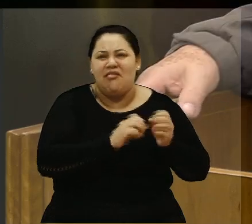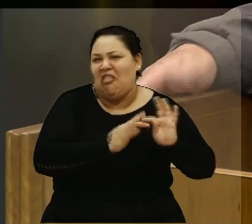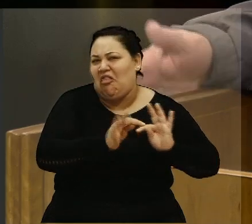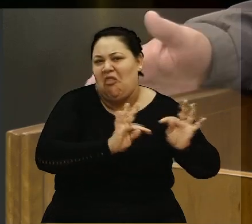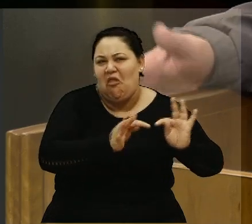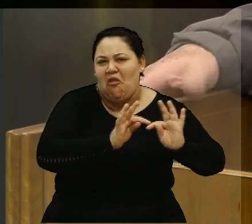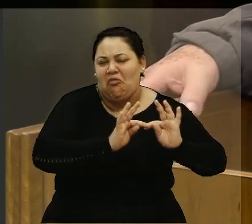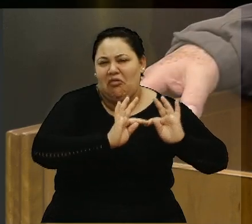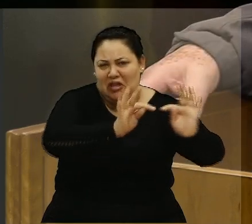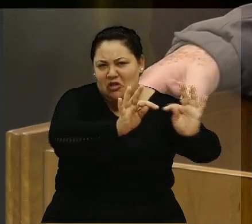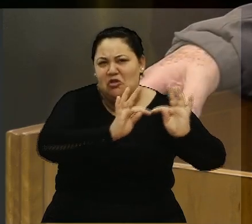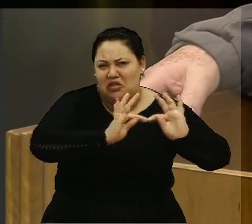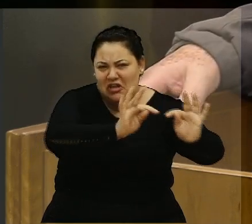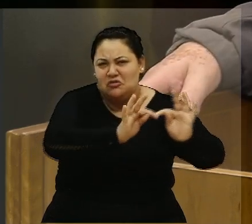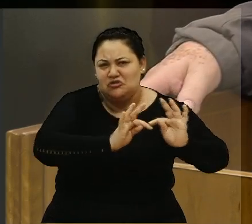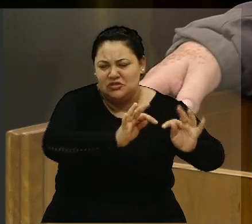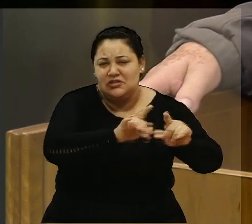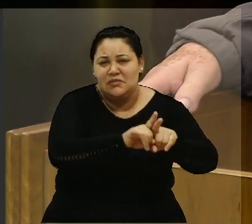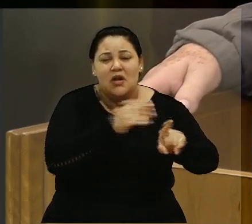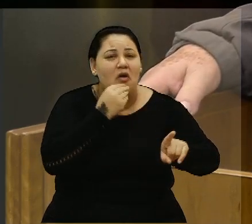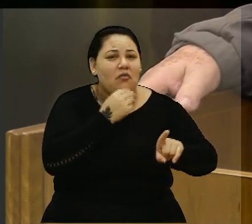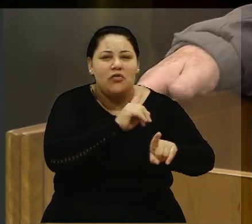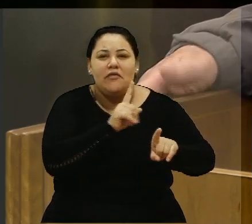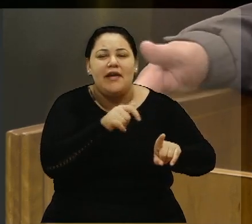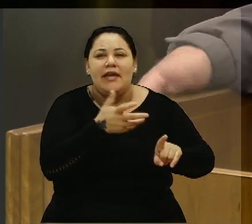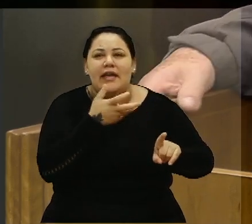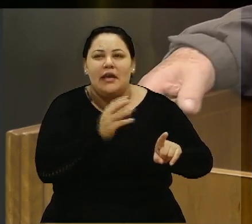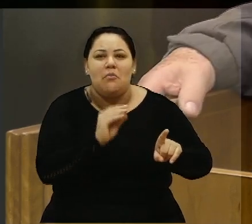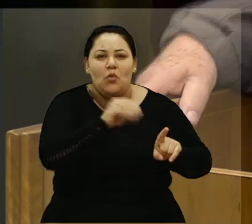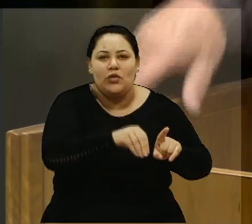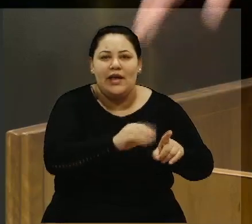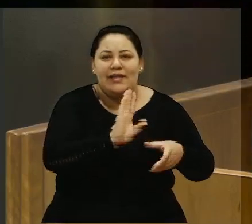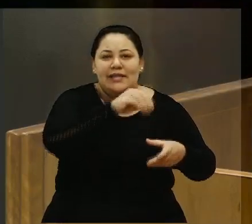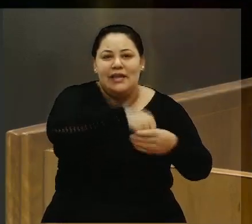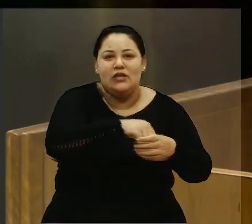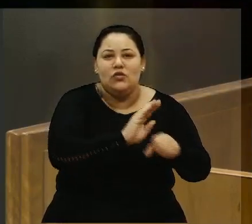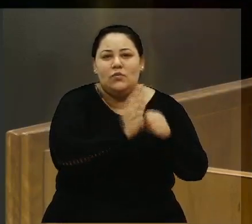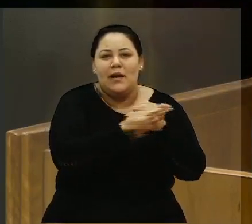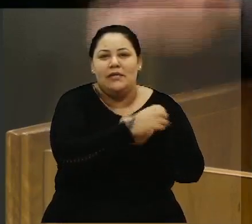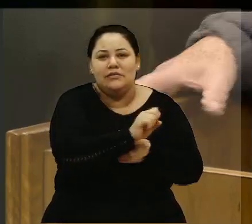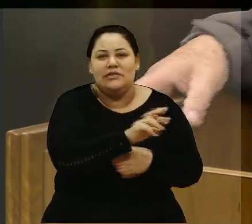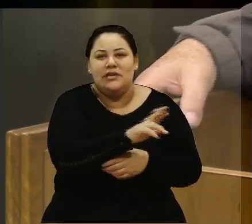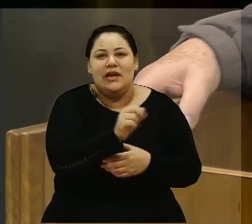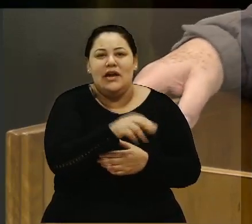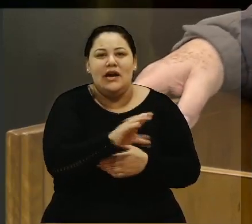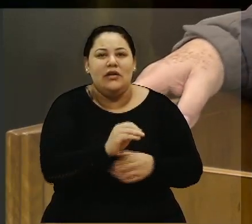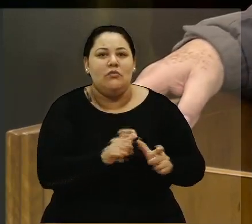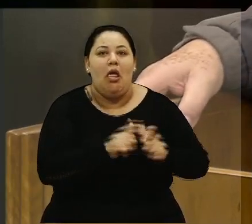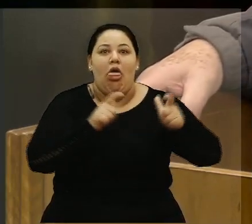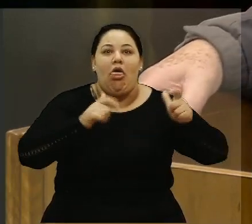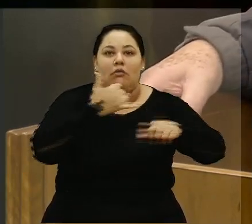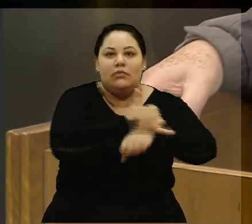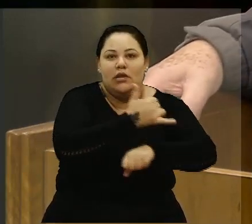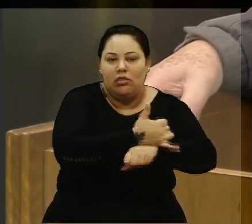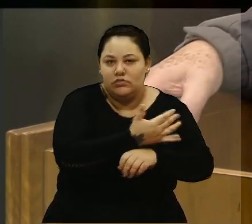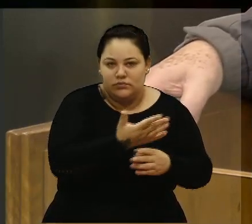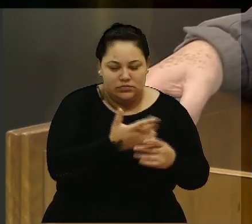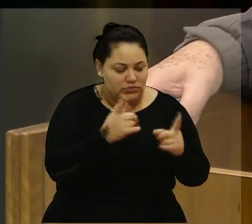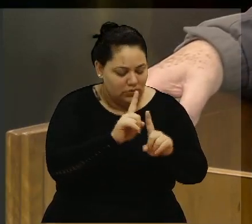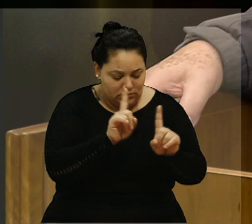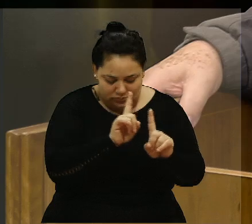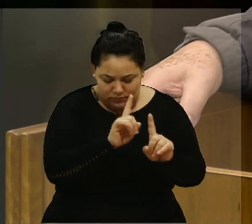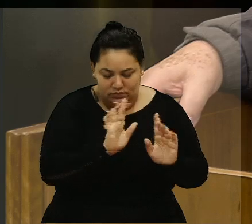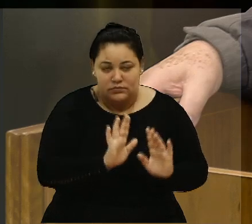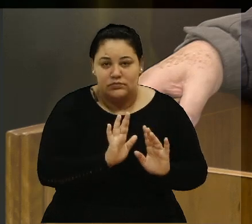tecnologia, tal, coisa assim, né? Claro que tu não vai querer botar ali dentro do serrano uma grande metalúrgica, tá?